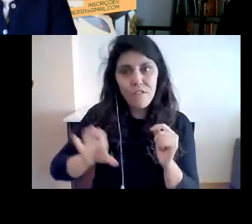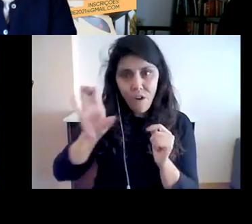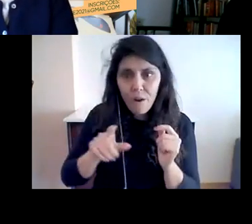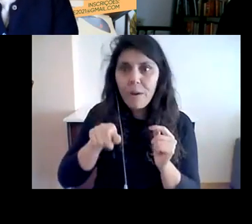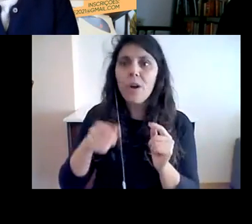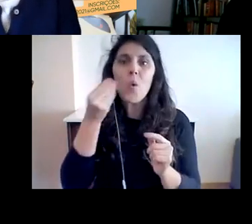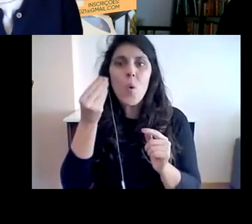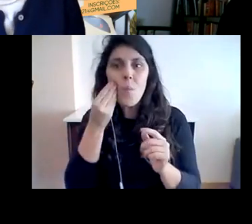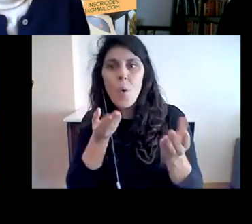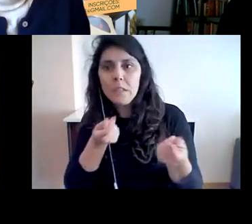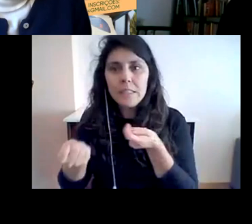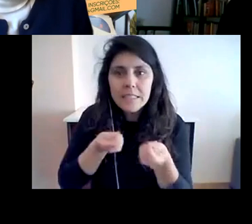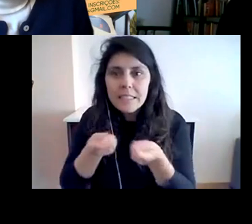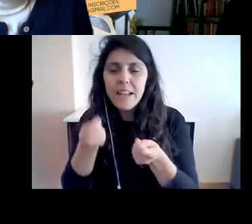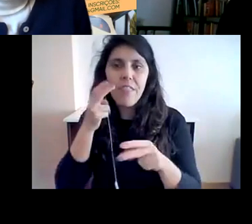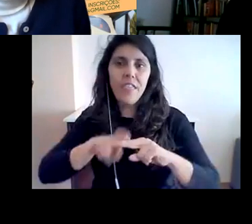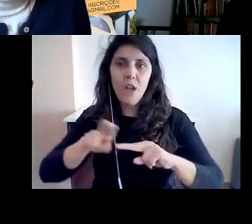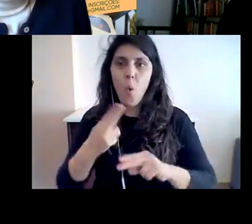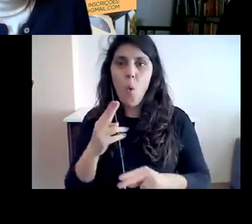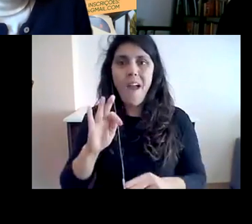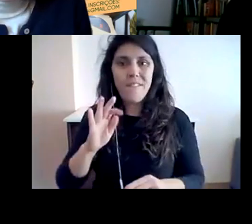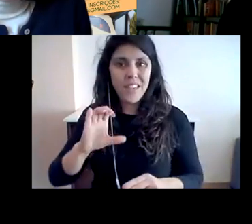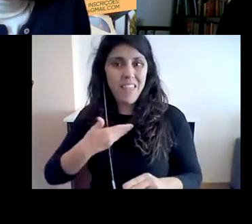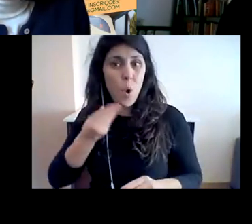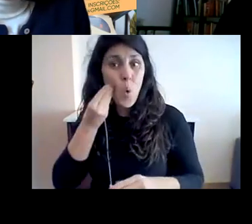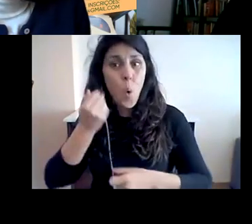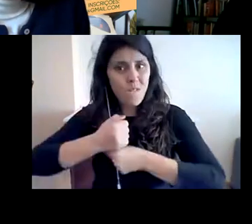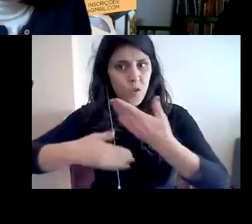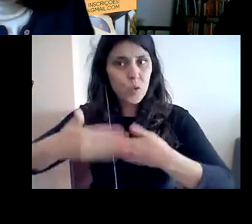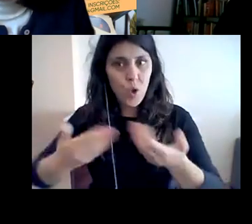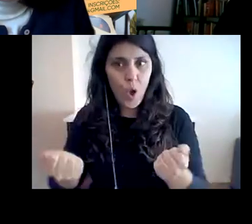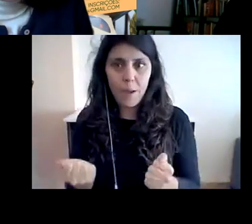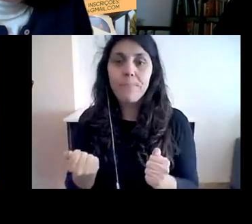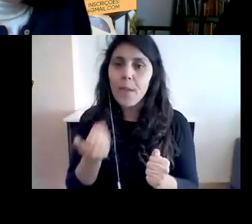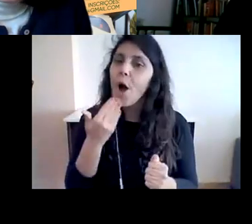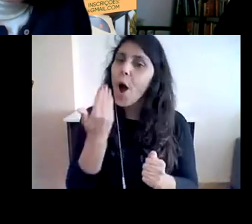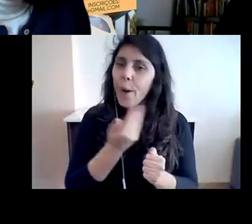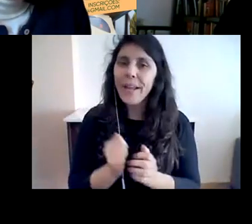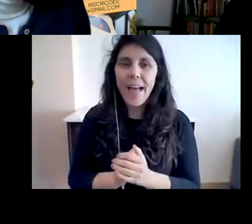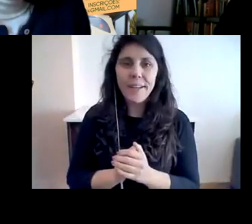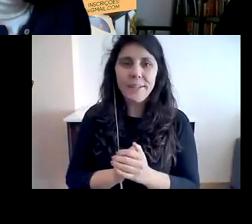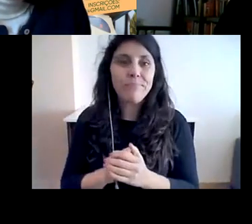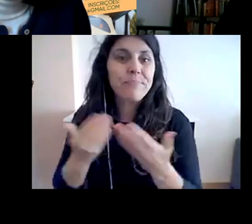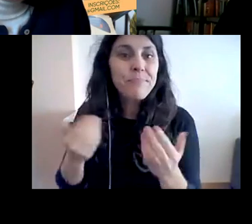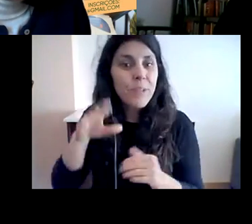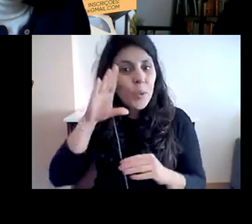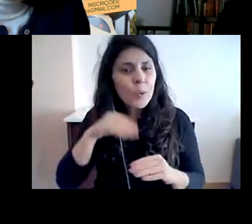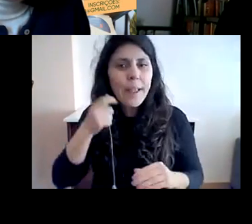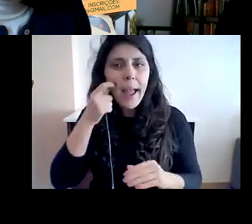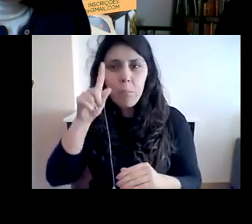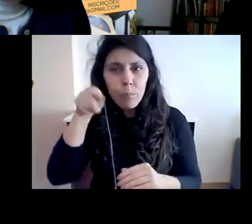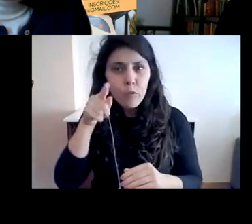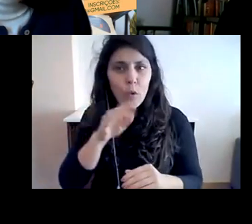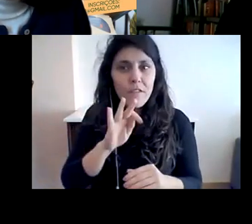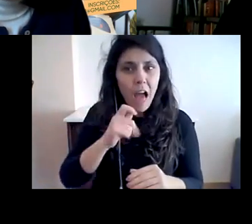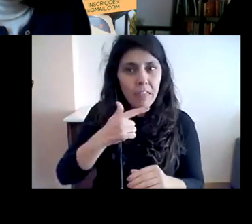como se seleciona estas unidades de formação. Obrigada, Eduardo. Não sei agora se a professora Fátima, se o